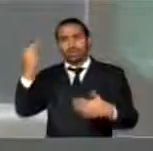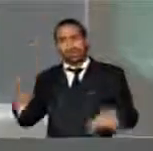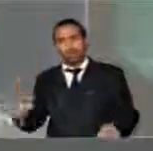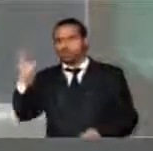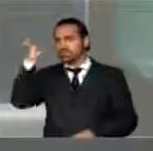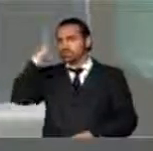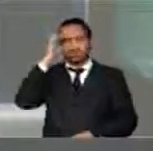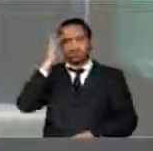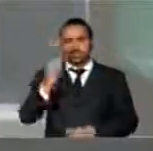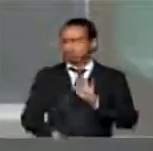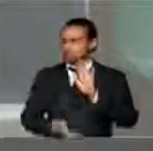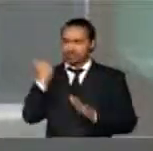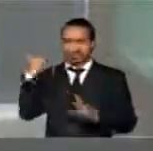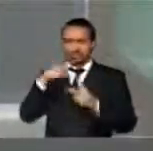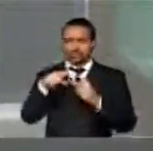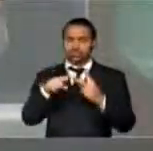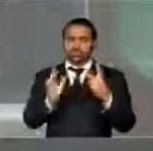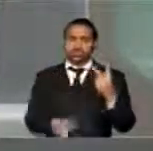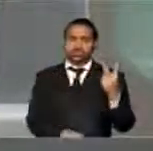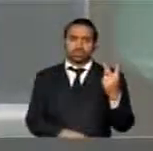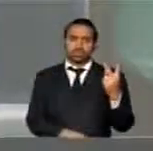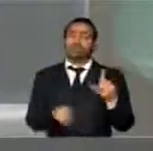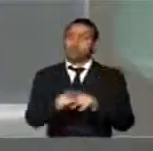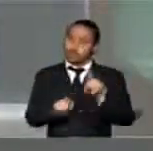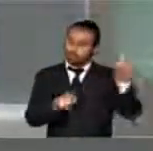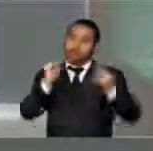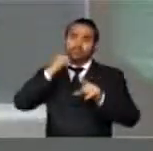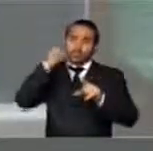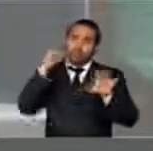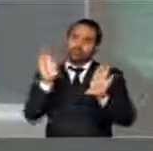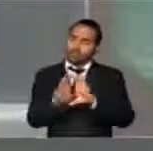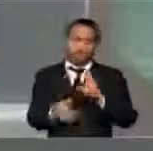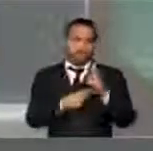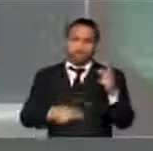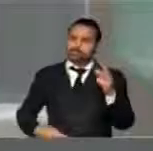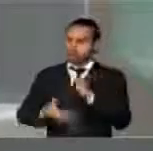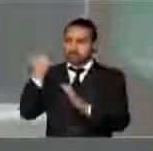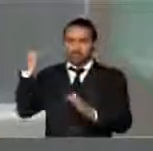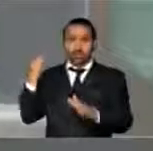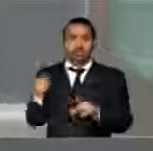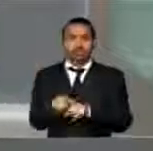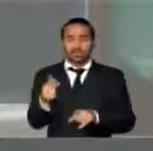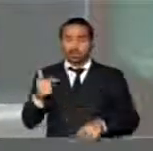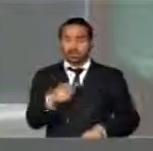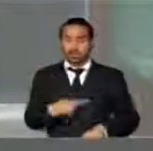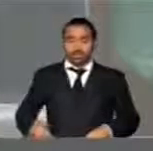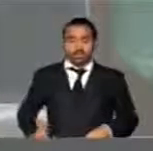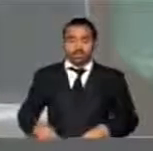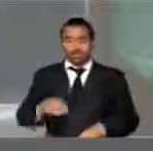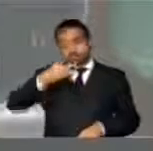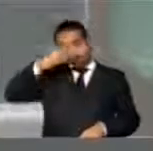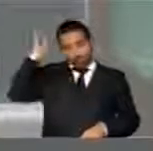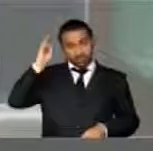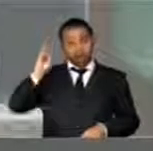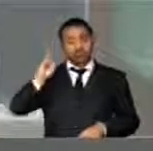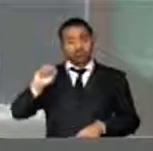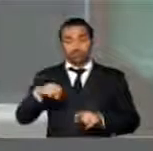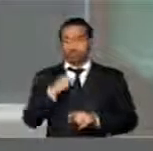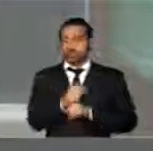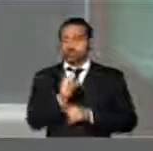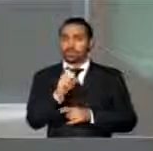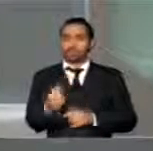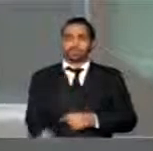o presidente da casa, que já está denunciado no Senado da República. E se for o caso, no caso do vice-presidente da República, a sociedade não